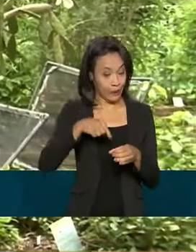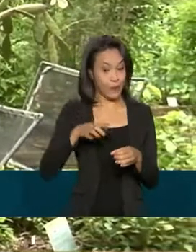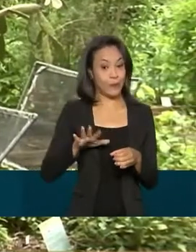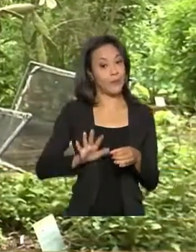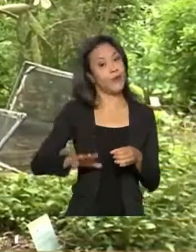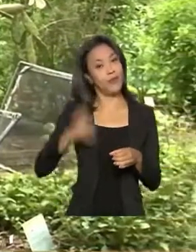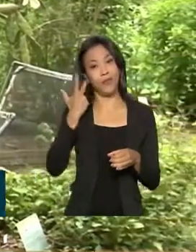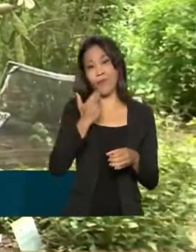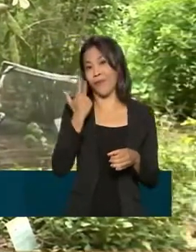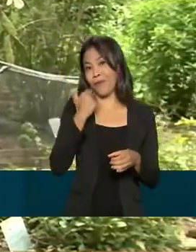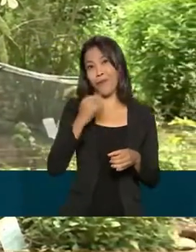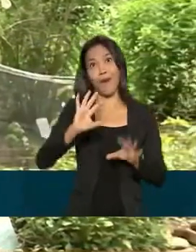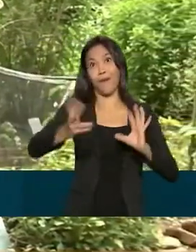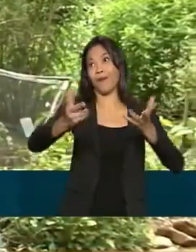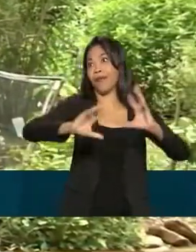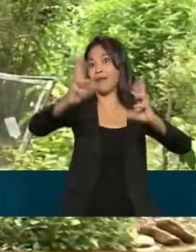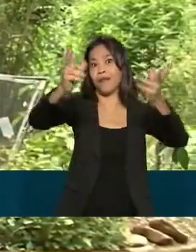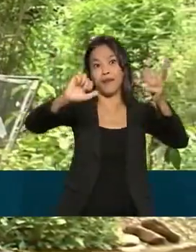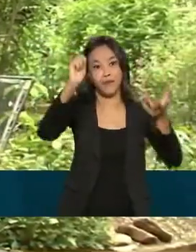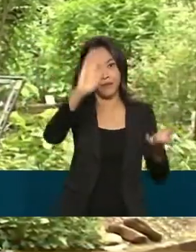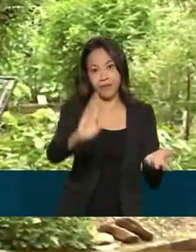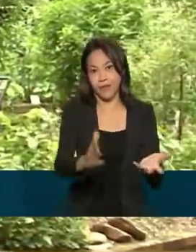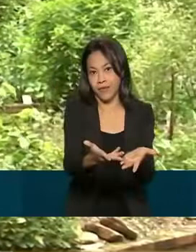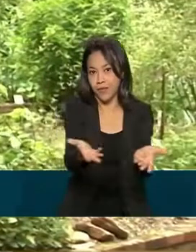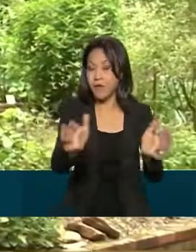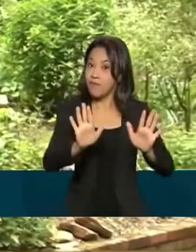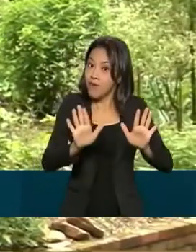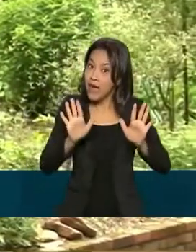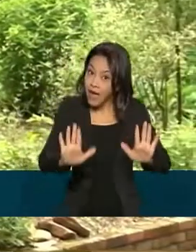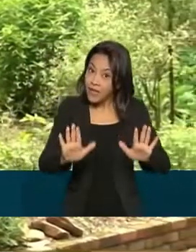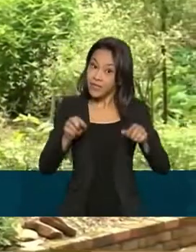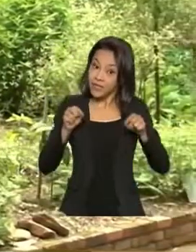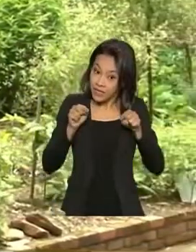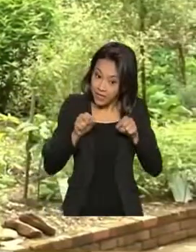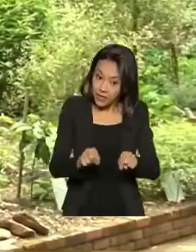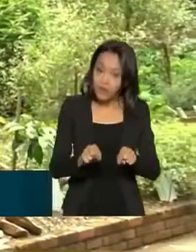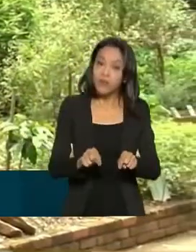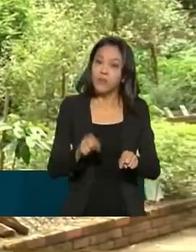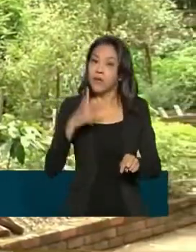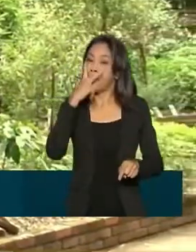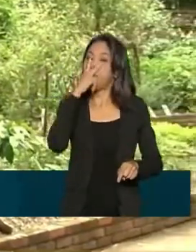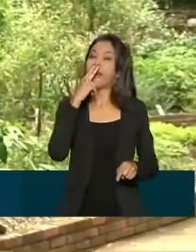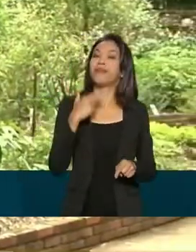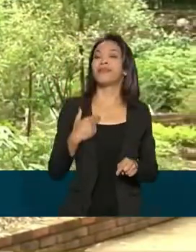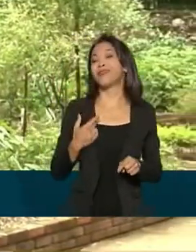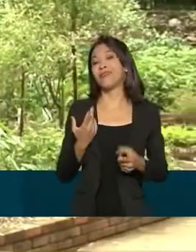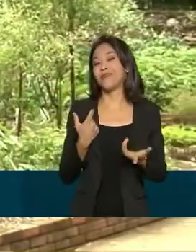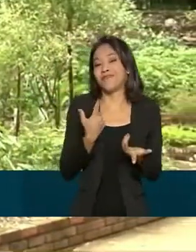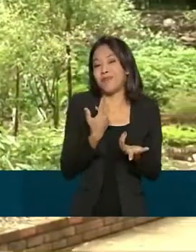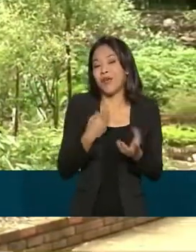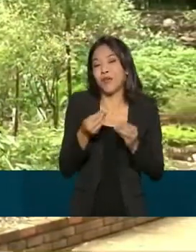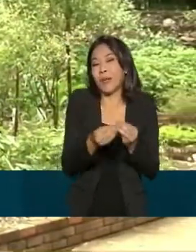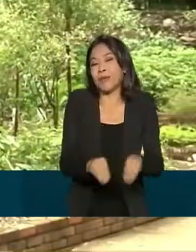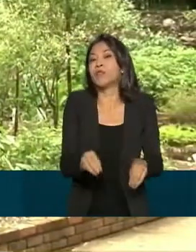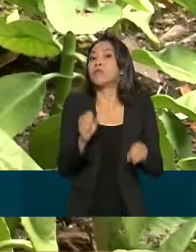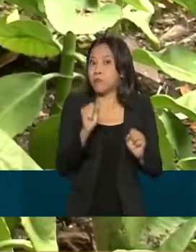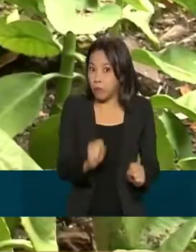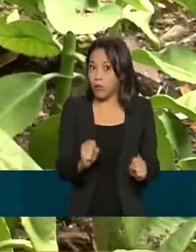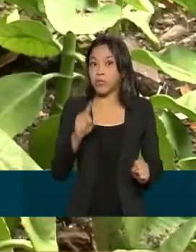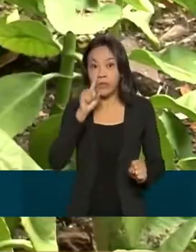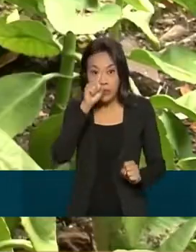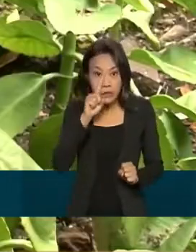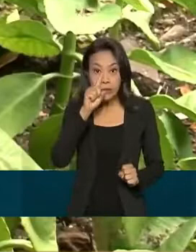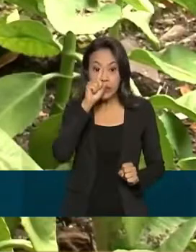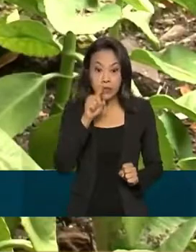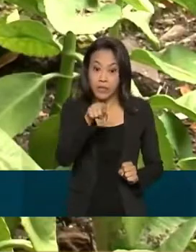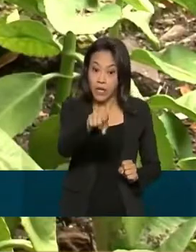Vamos falar de saúde. E agora é um alerta contra os emagrecedores. Exatamente. E nessa questão de